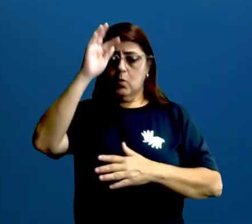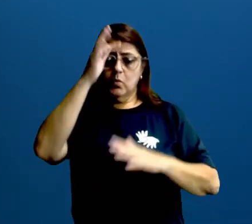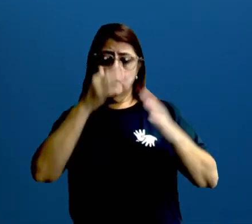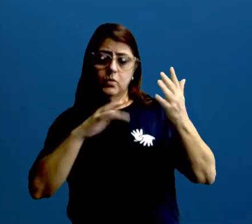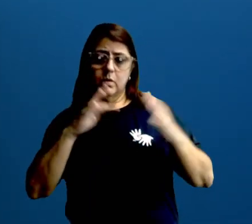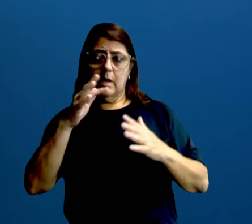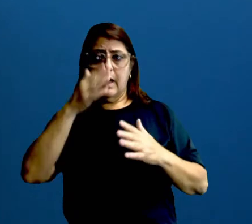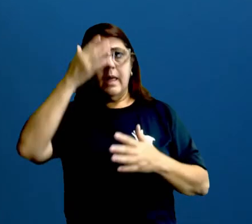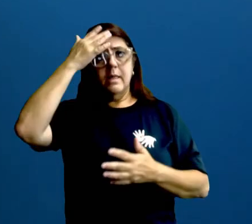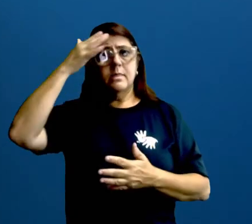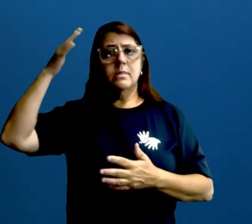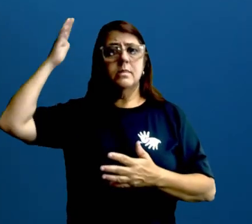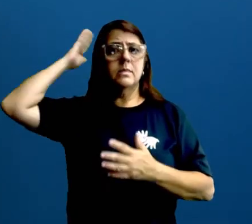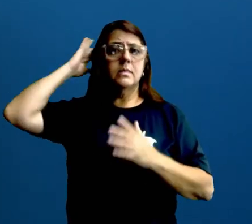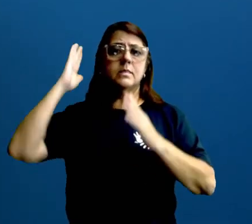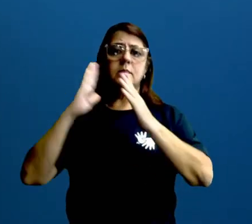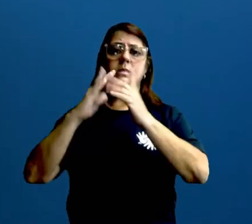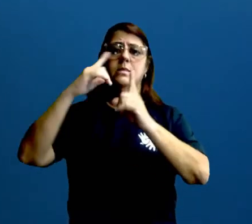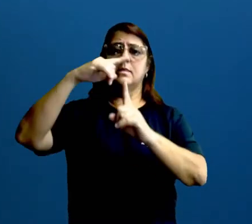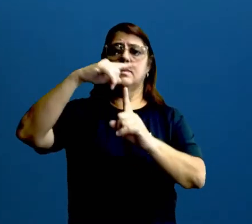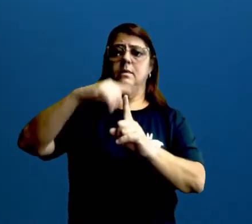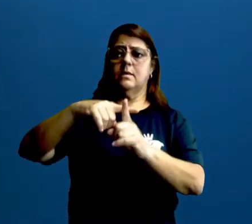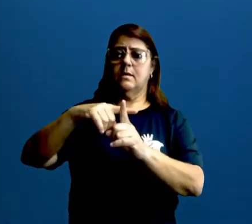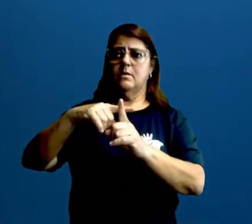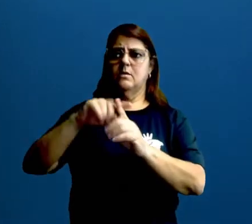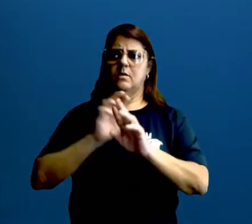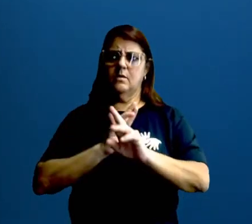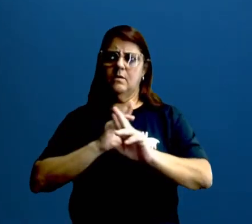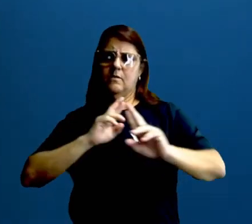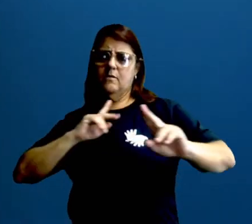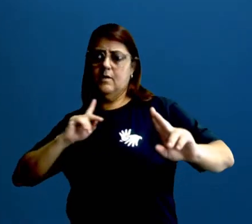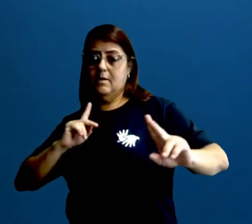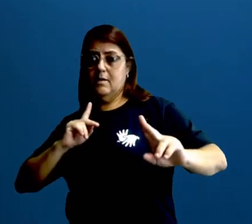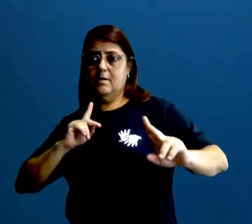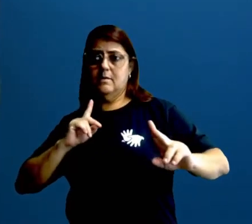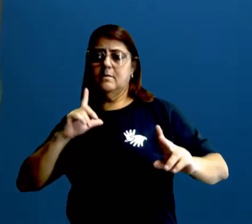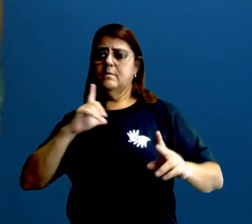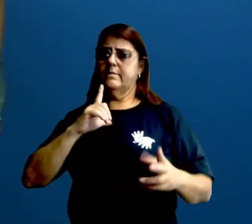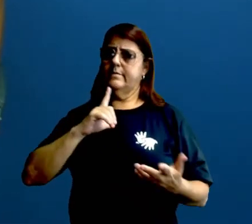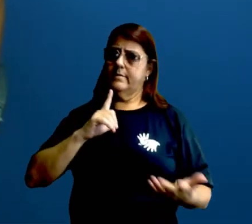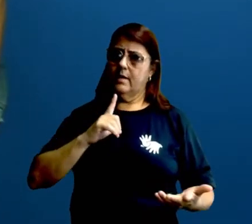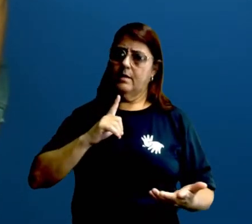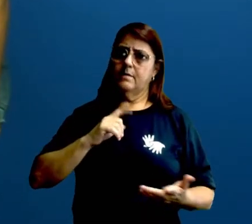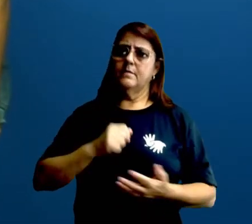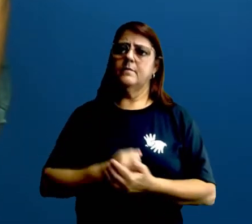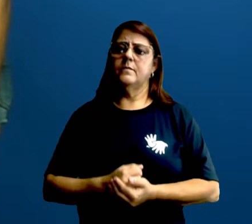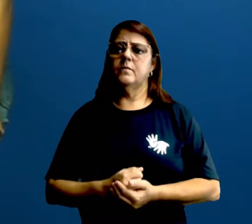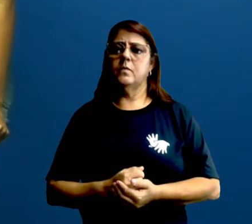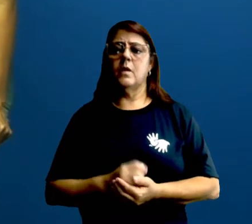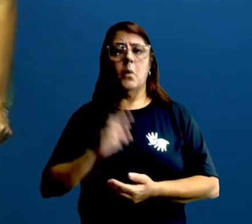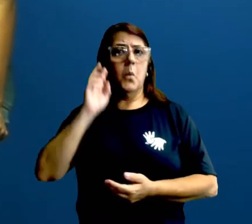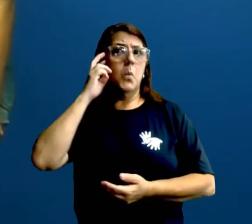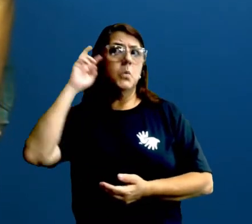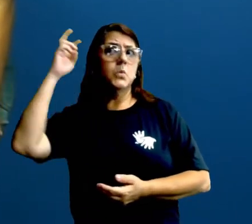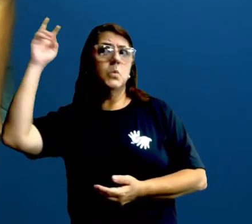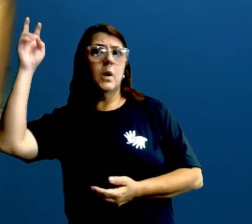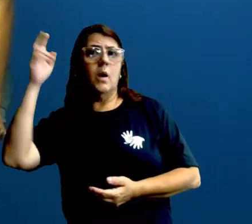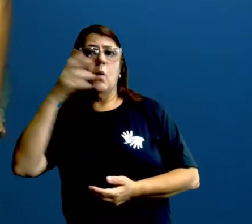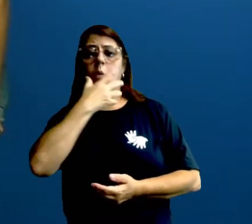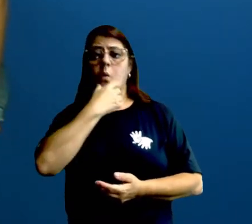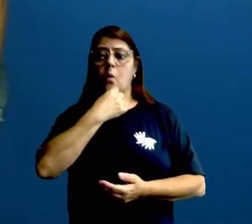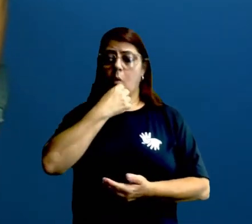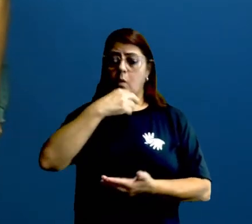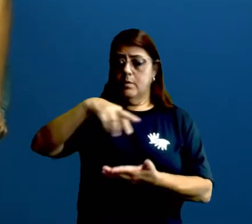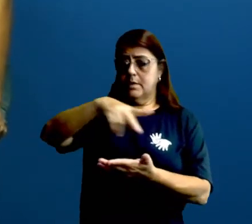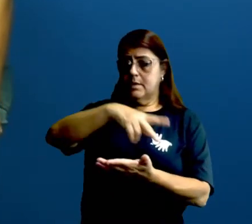atrás a gente vê uma igreja. Então, a diferença entre patrimônio histórico e patrimônio